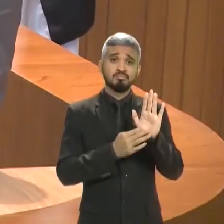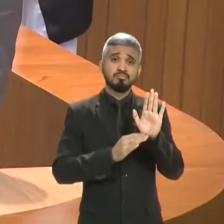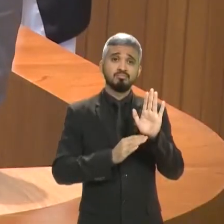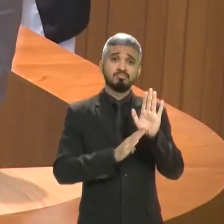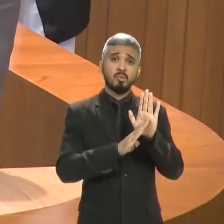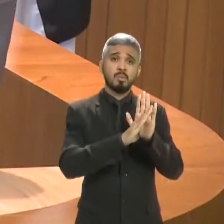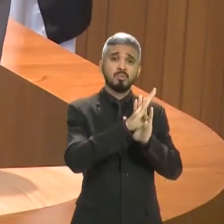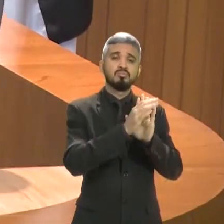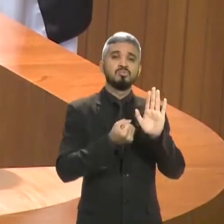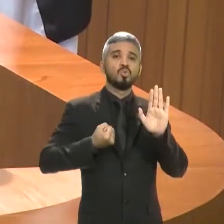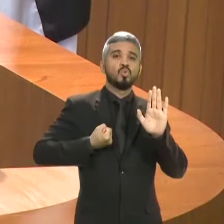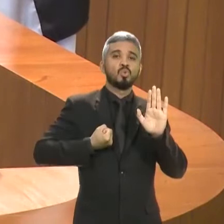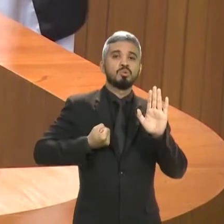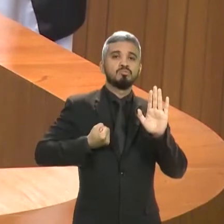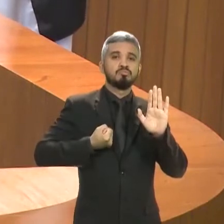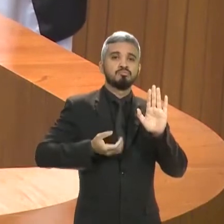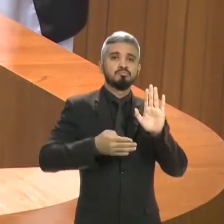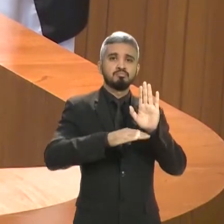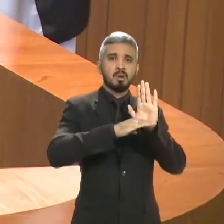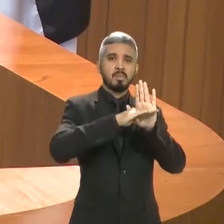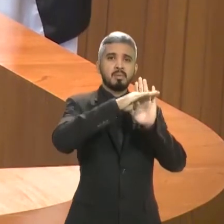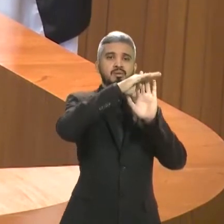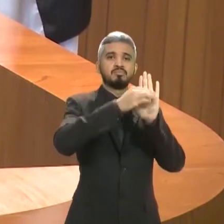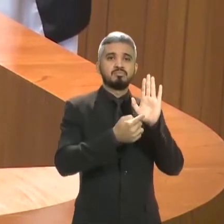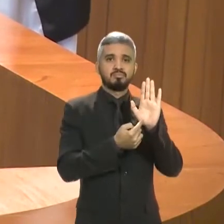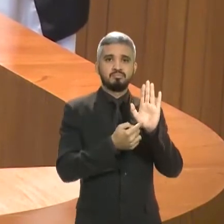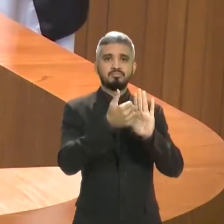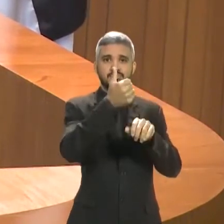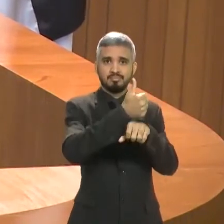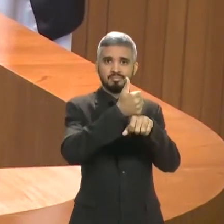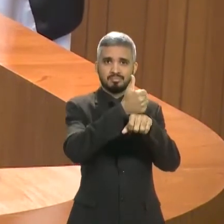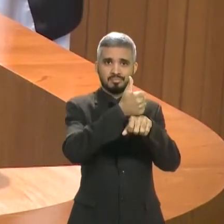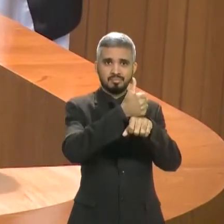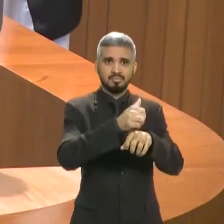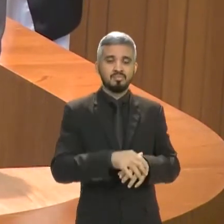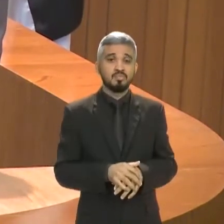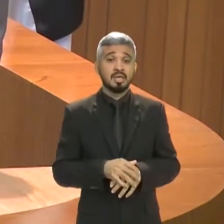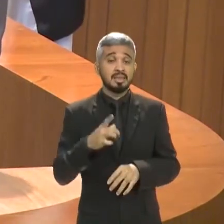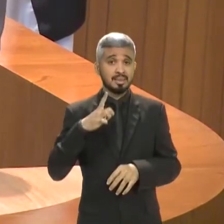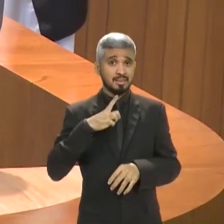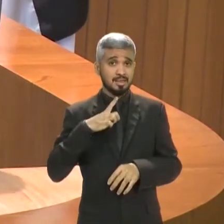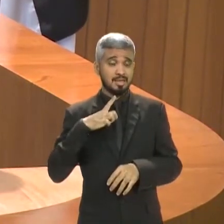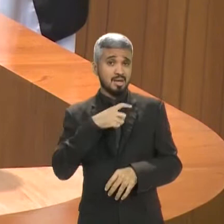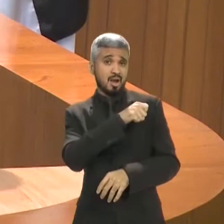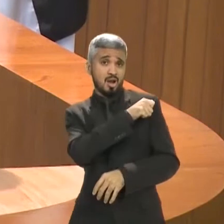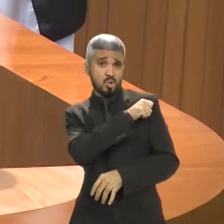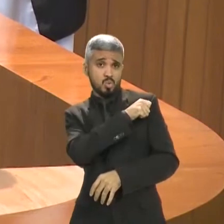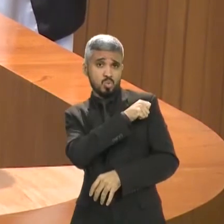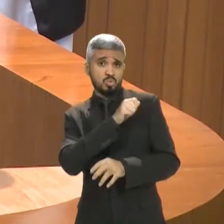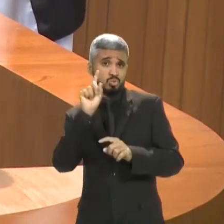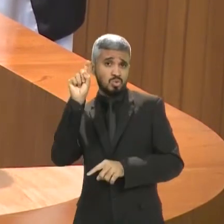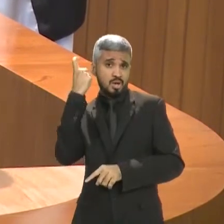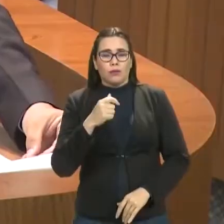ainda na sessão de quarta o deputado Rafael deu destaque positivo para os bons resultados de estudantes maranhenses no